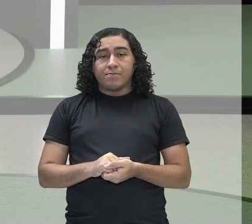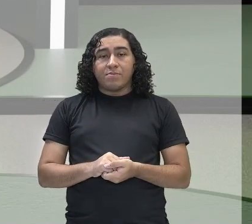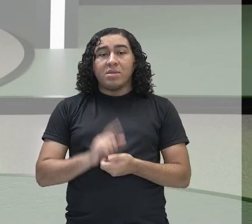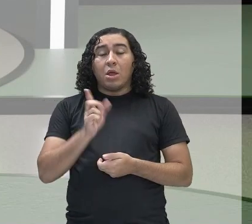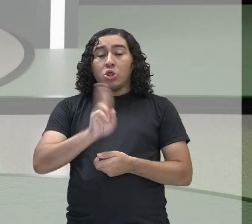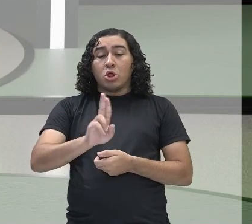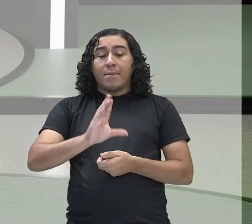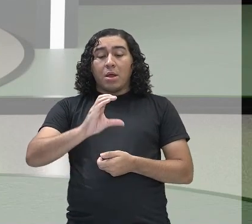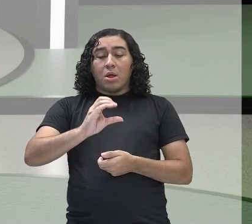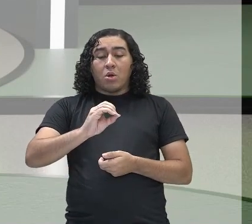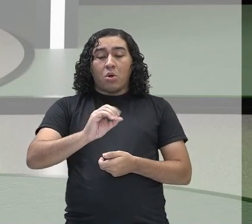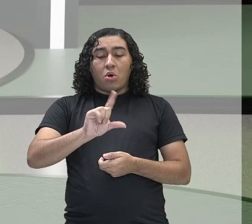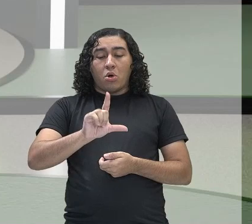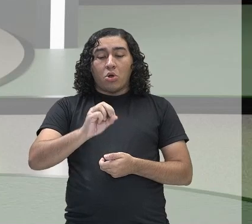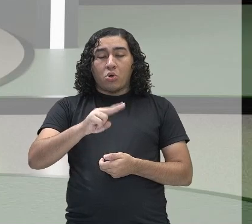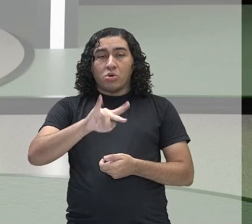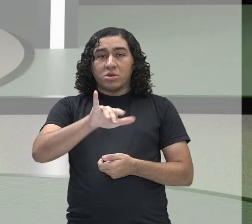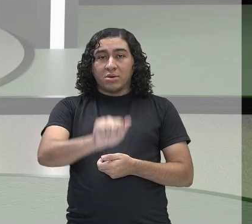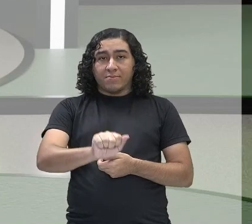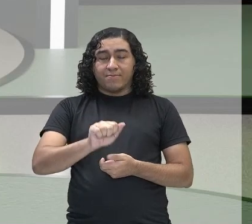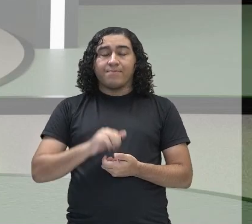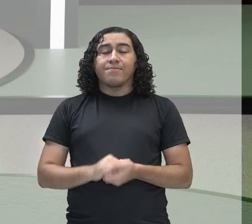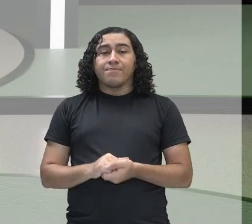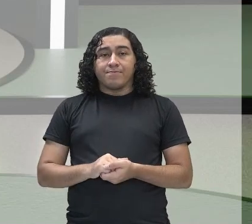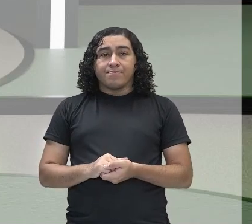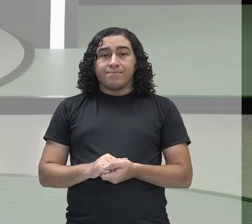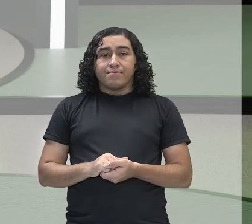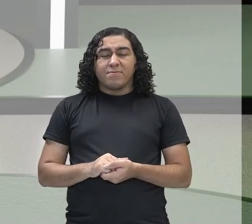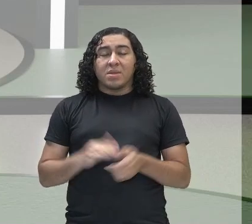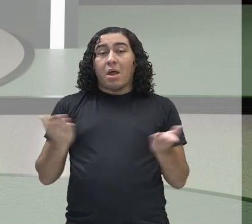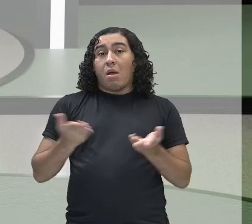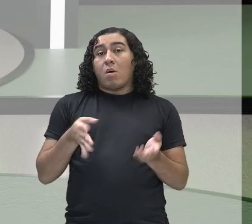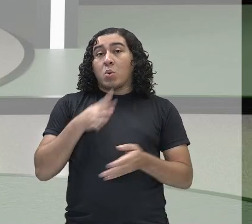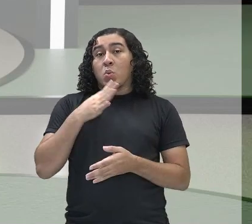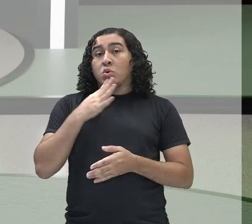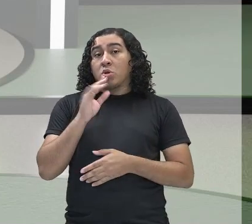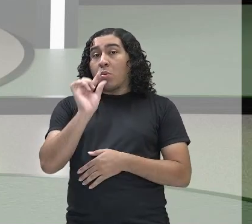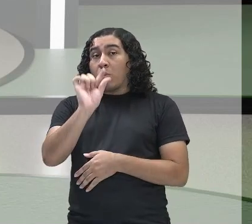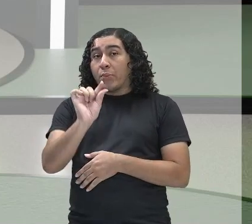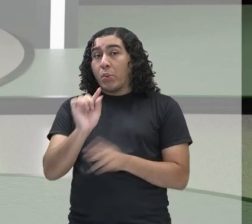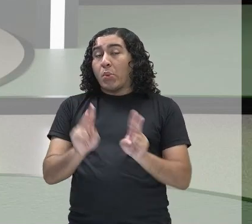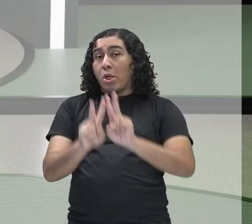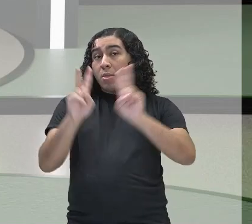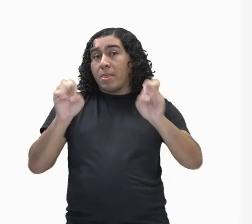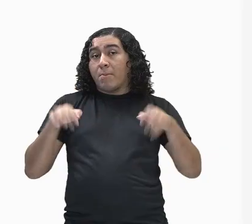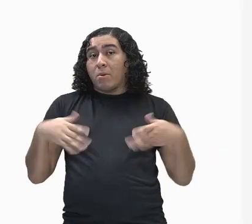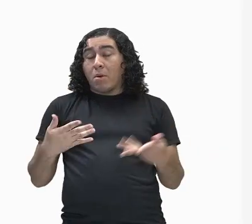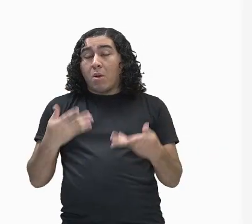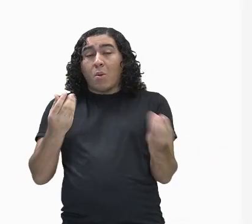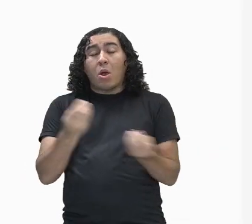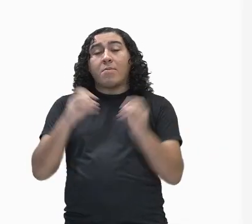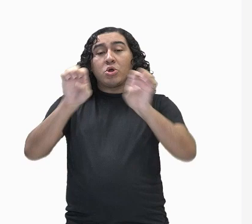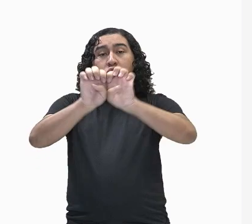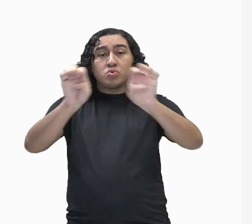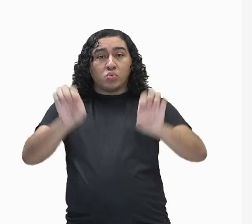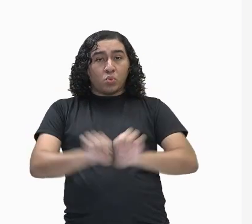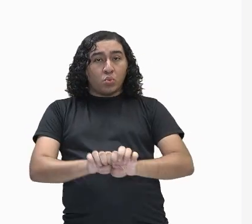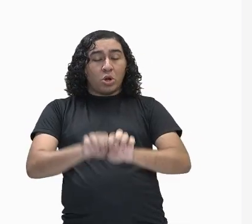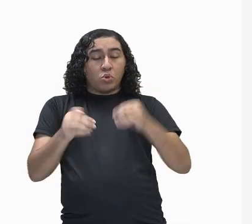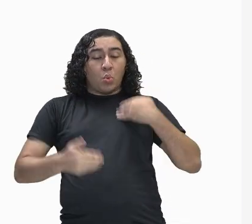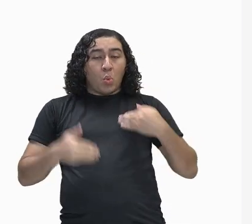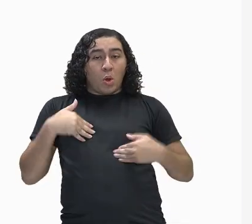colônia de bactérias e aí a gente vai conhecer um pouquinho mais sobre a anatomia de uma célula